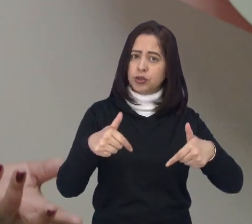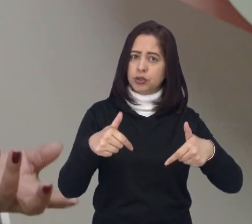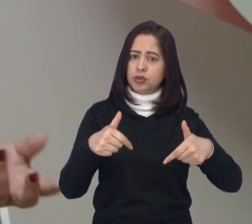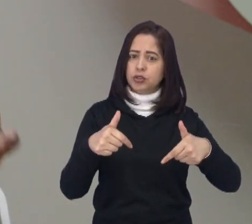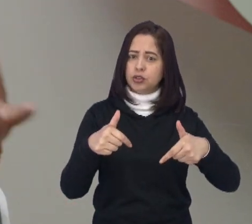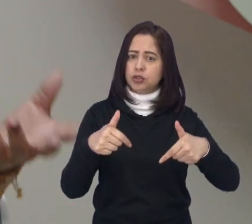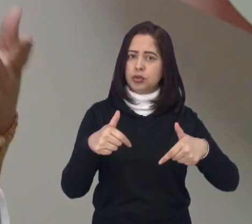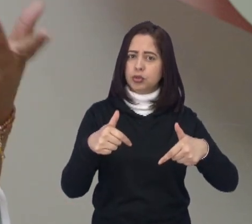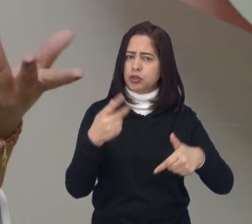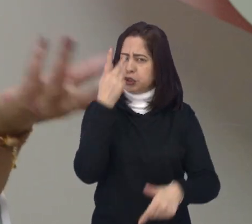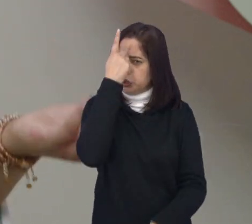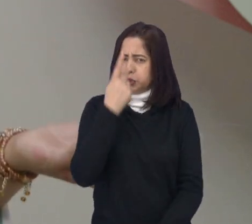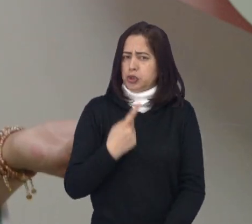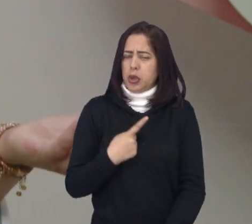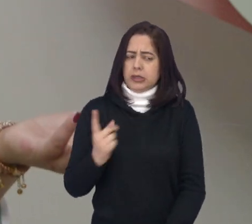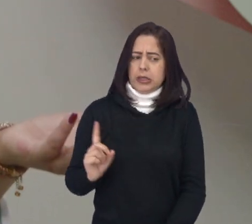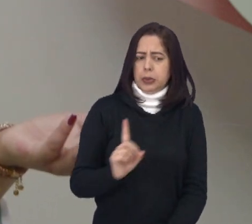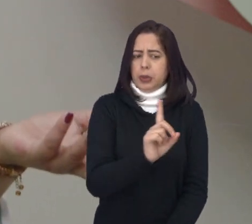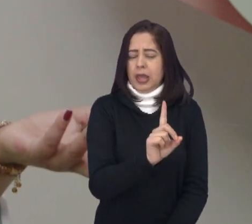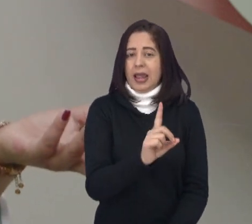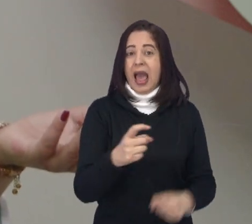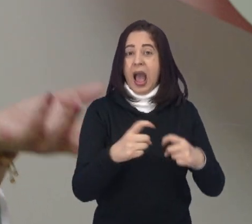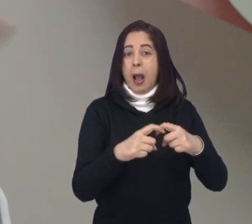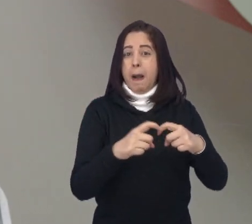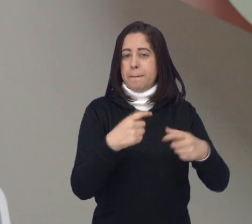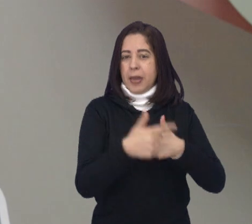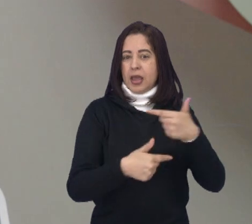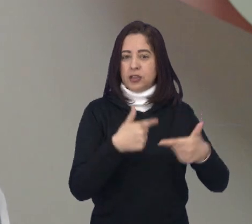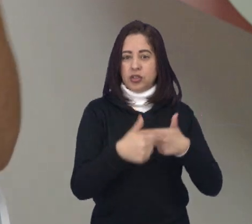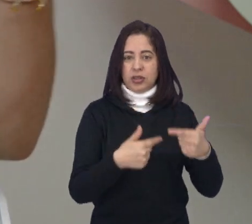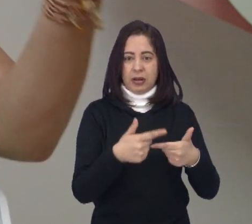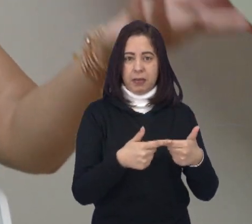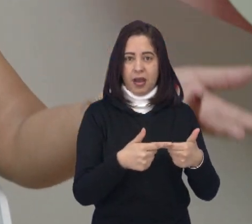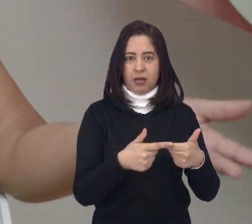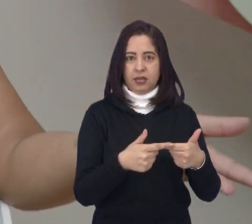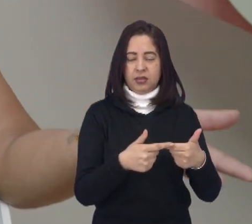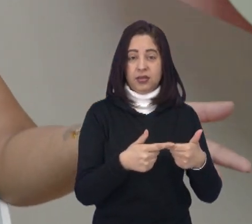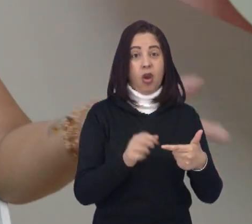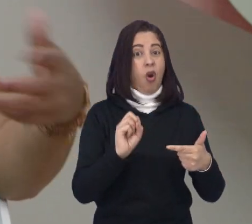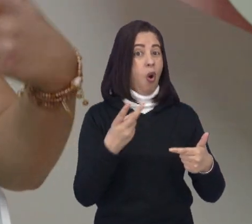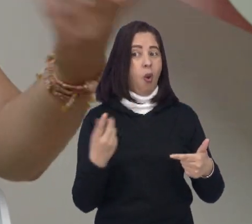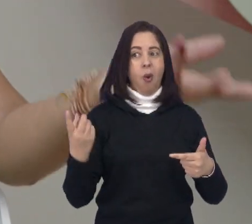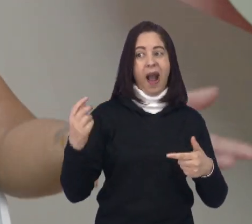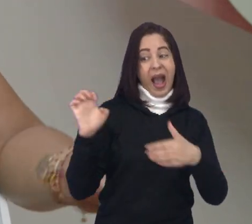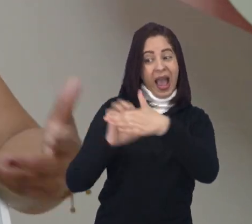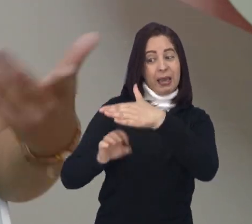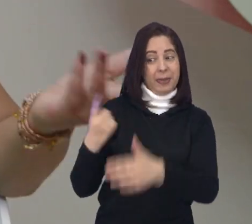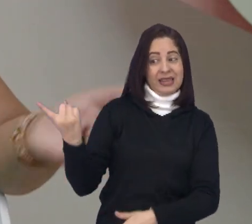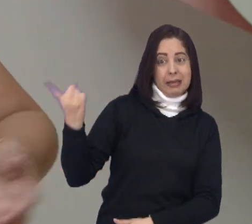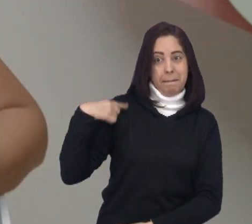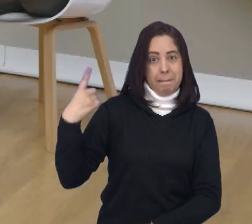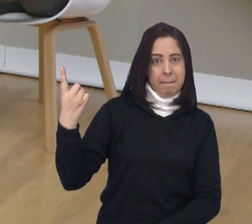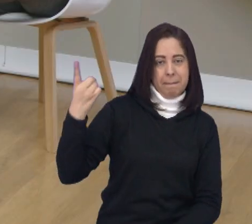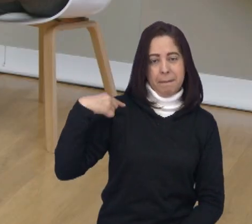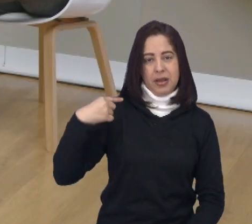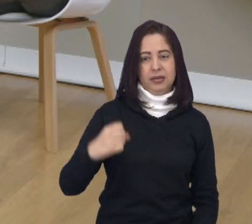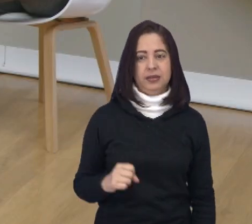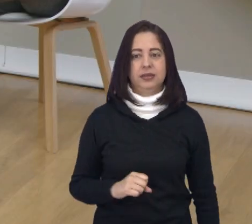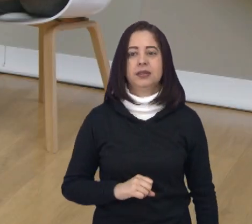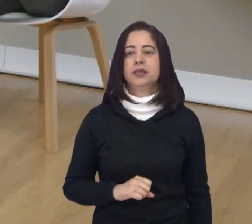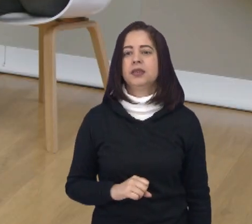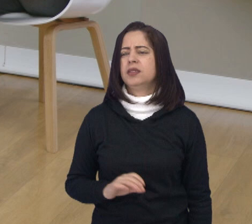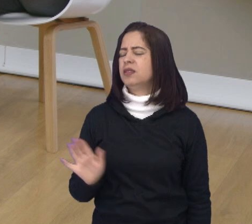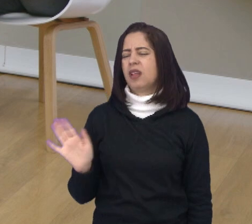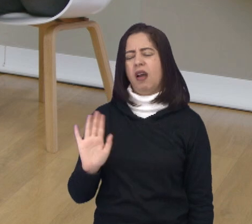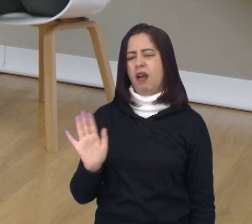do trabalho? Quando que eu devo procurar um médico do trabalho? Ou espero só que a empresa indique essa consulta, enfim, esse acompanhamento? Não,